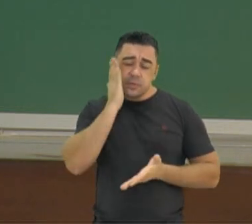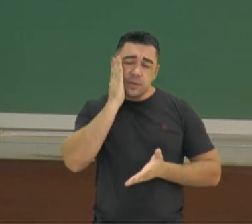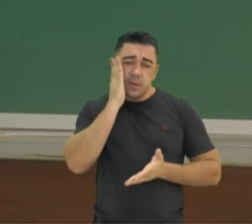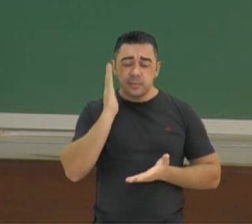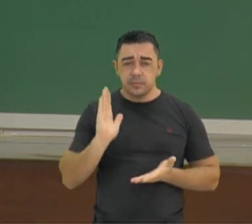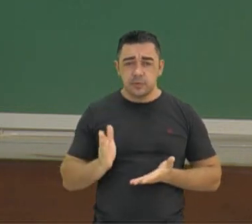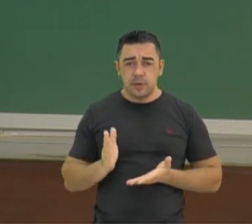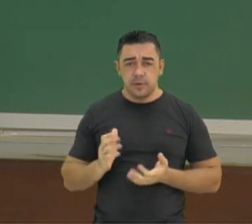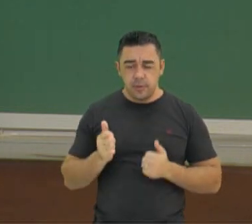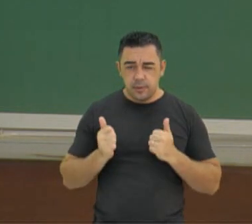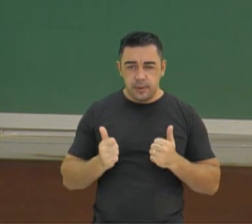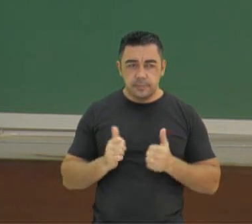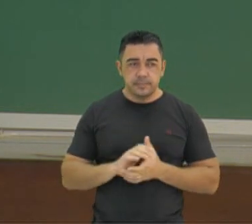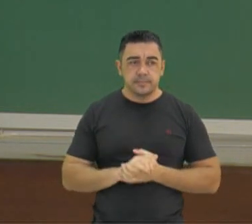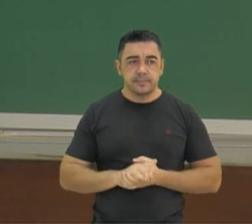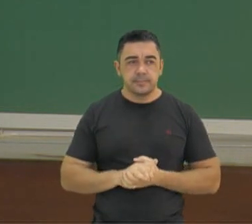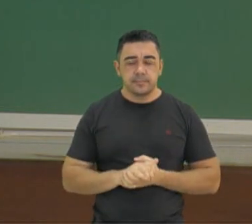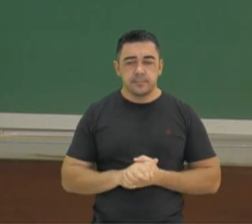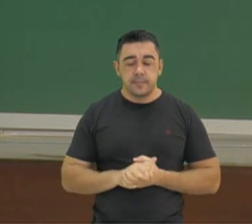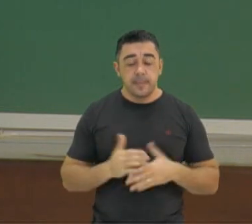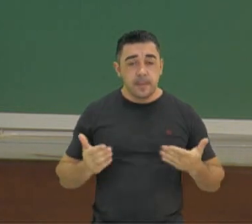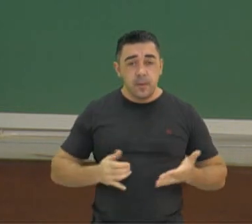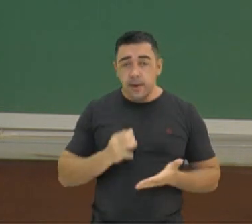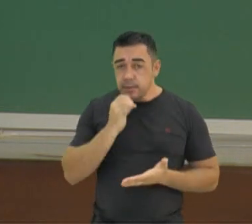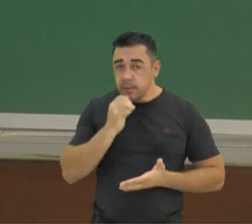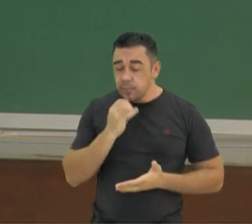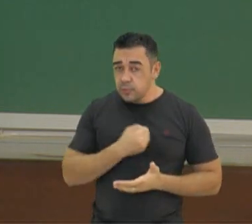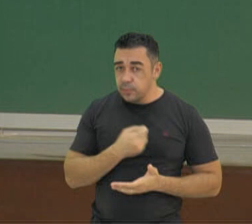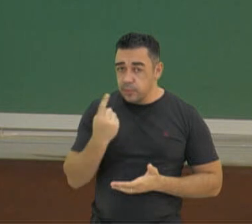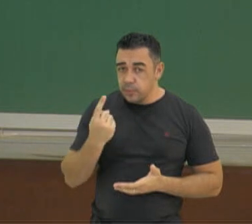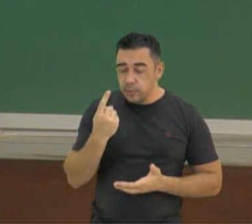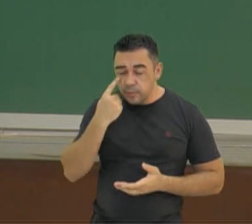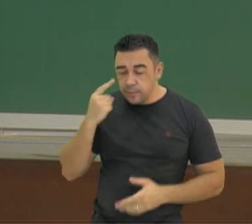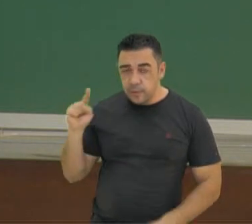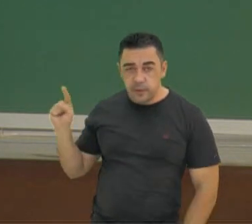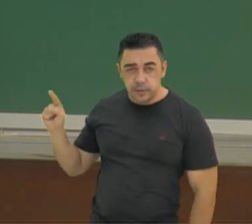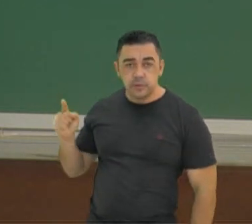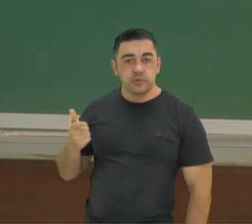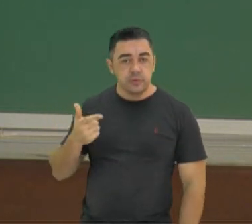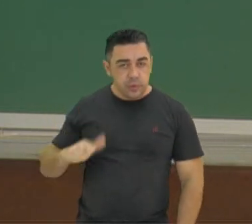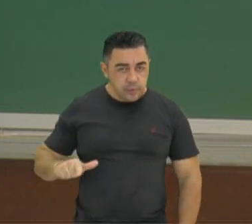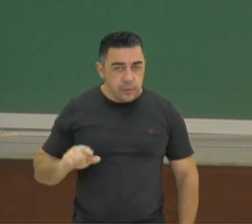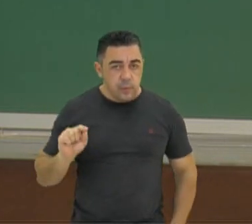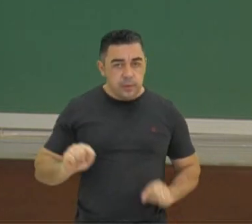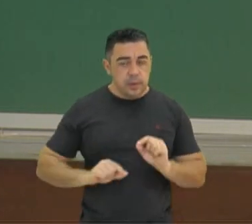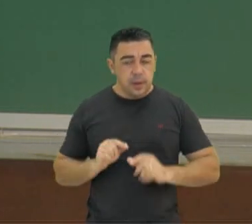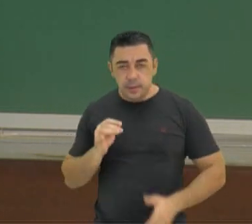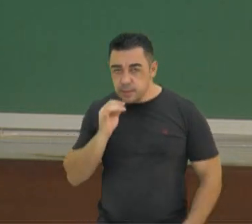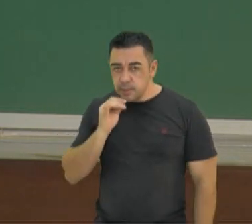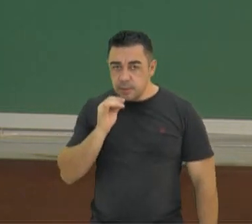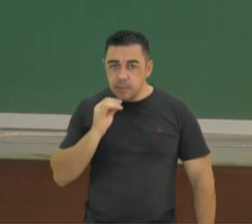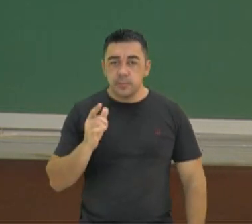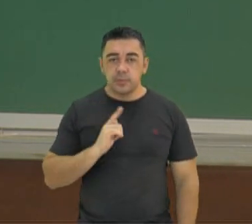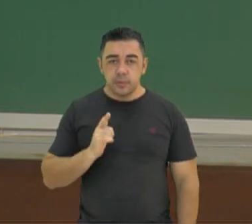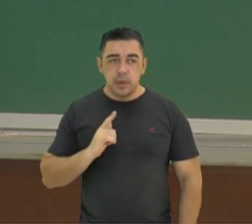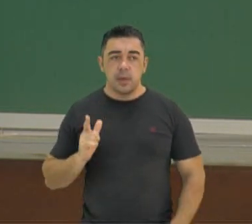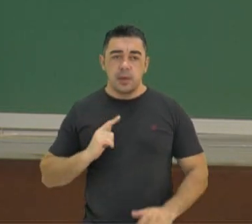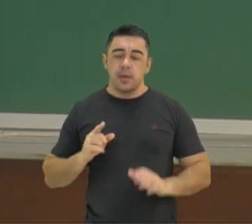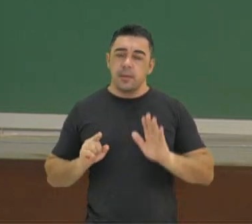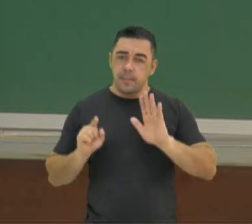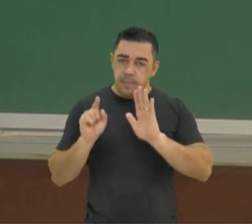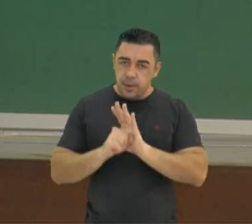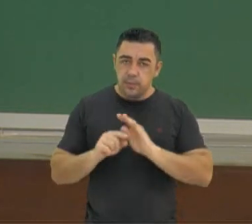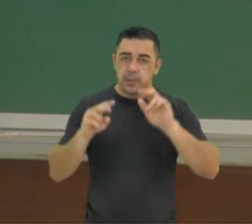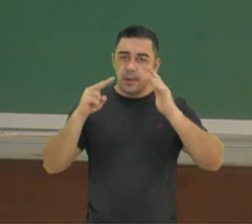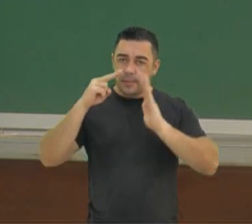equação. Tudo bem? Agora aqui esse exemplo. Então, novamente, eu tenho agora um exemplo onde tem um enunciado, a